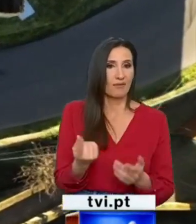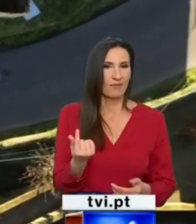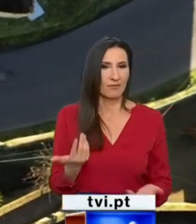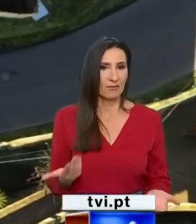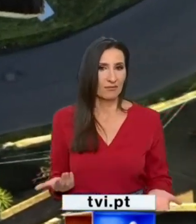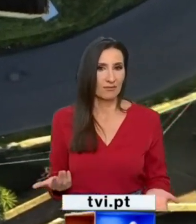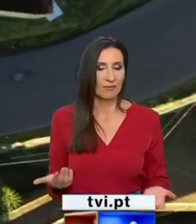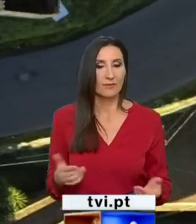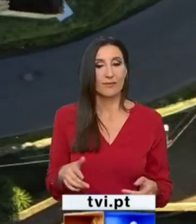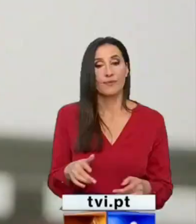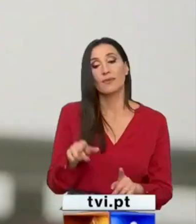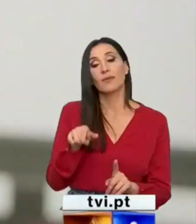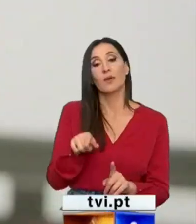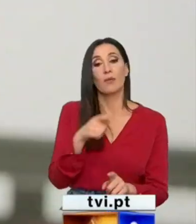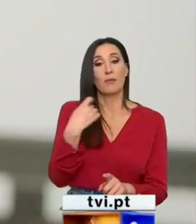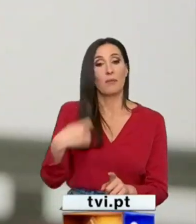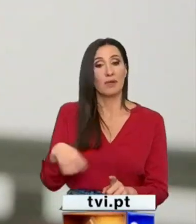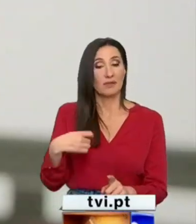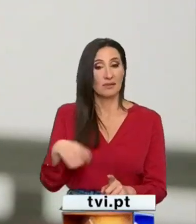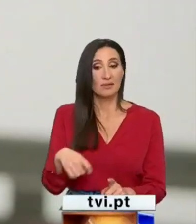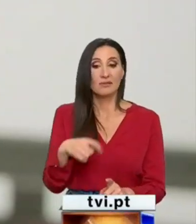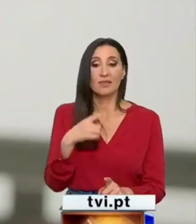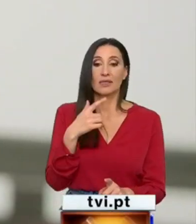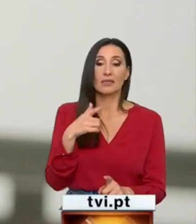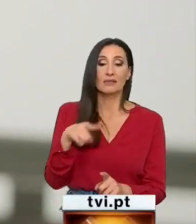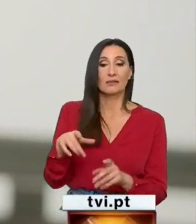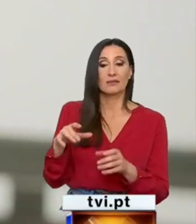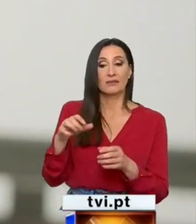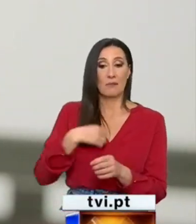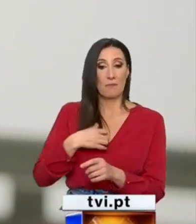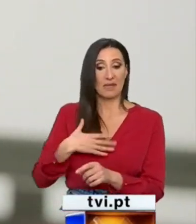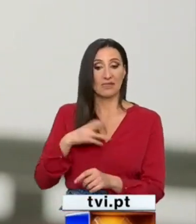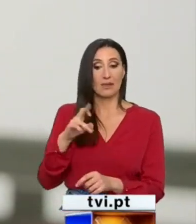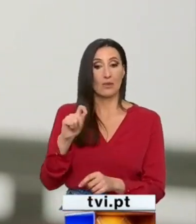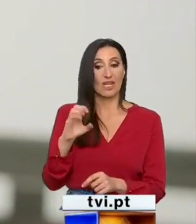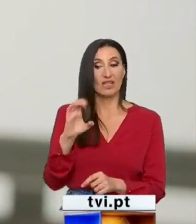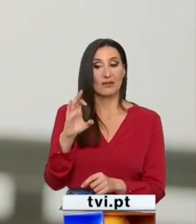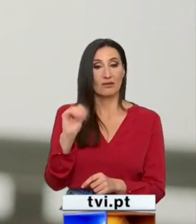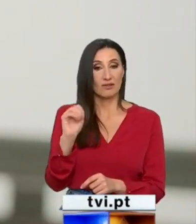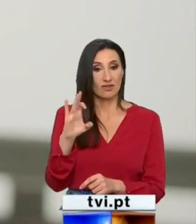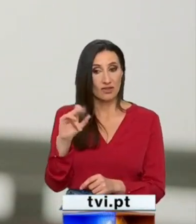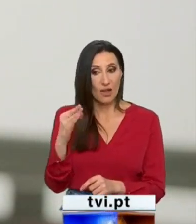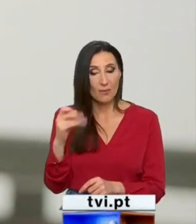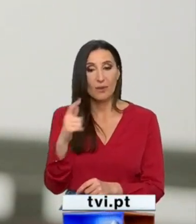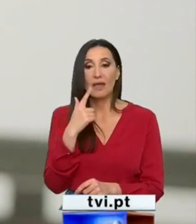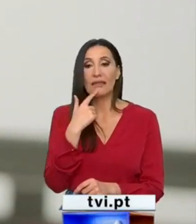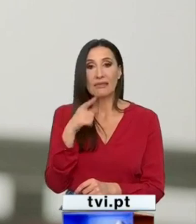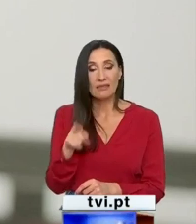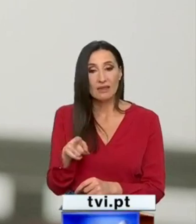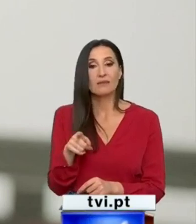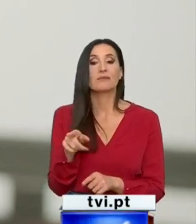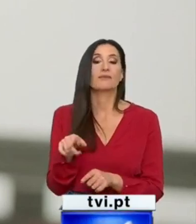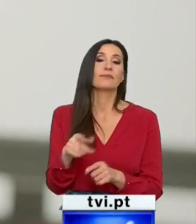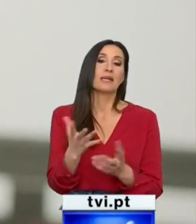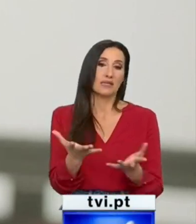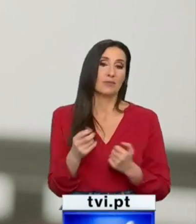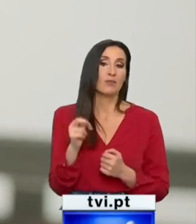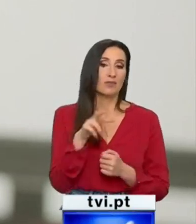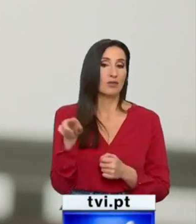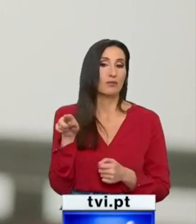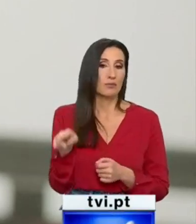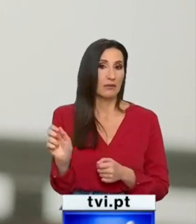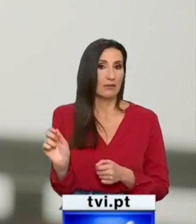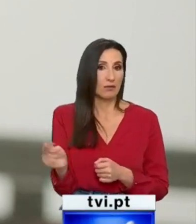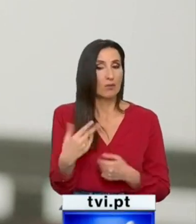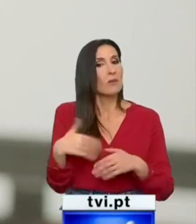O presidente da Reshape recusou um pedido de entrevista, mas disse à TVI que a organização já recebeu os 300 mil euros da Direção-Geral